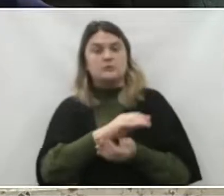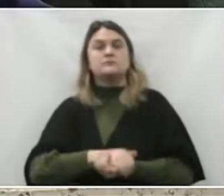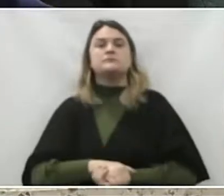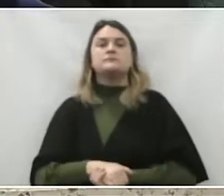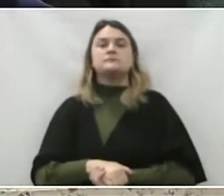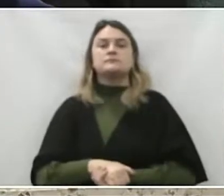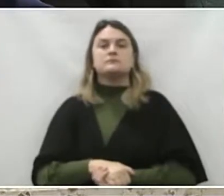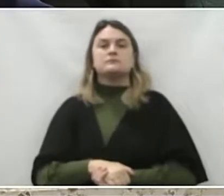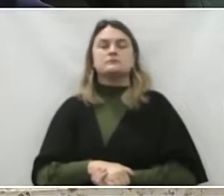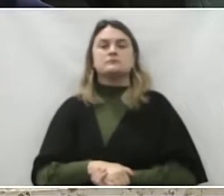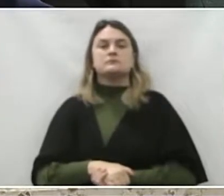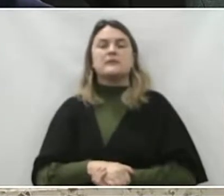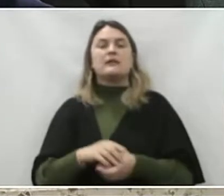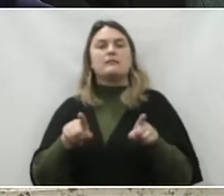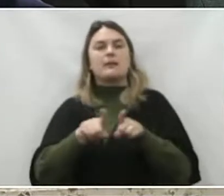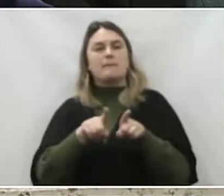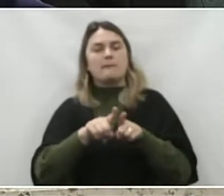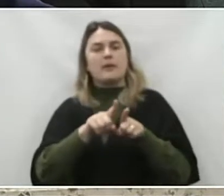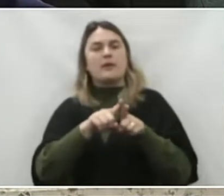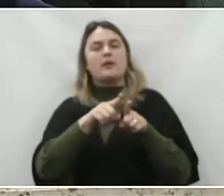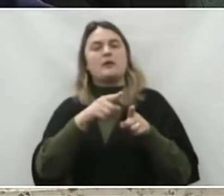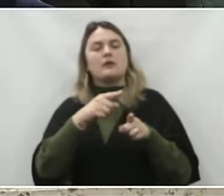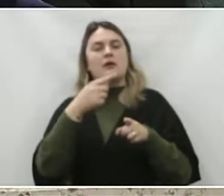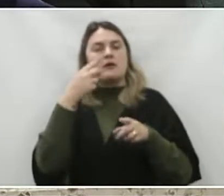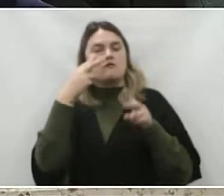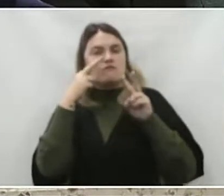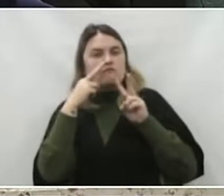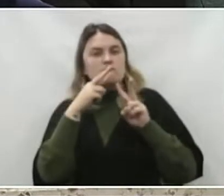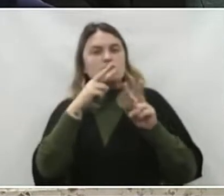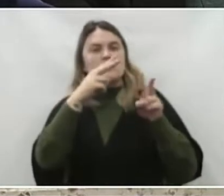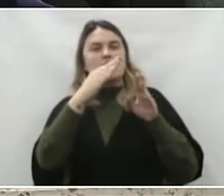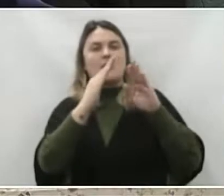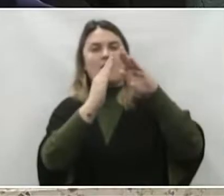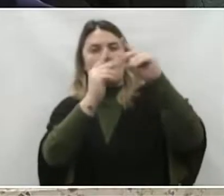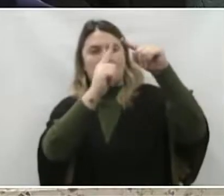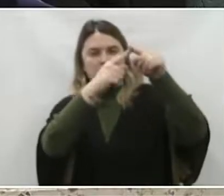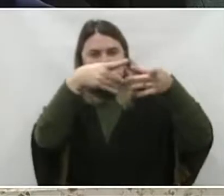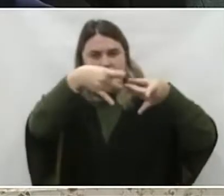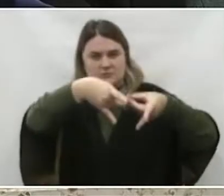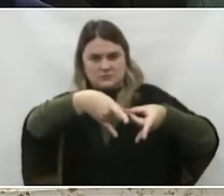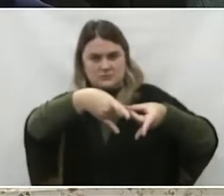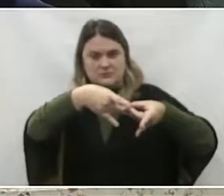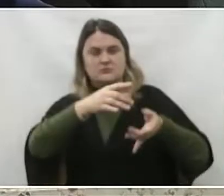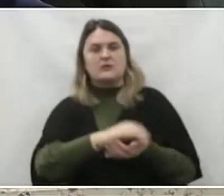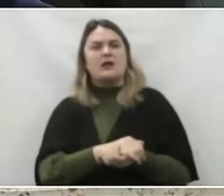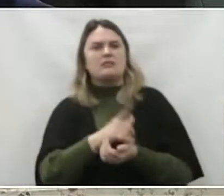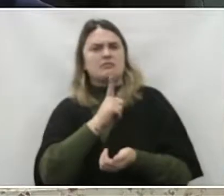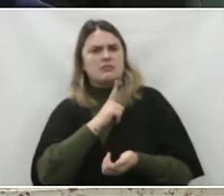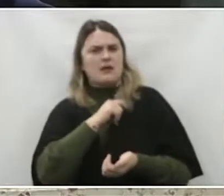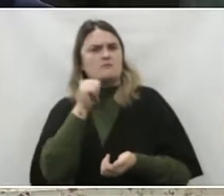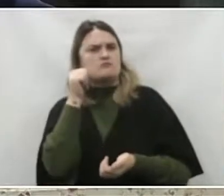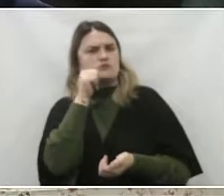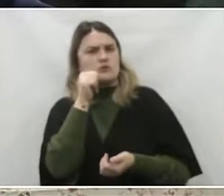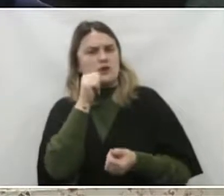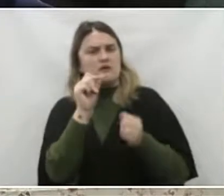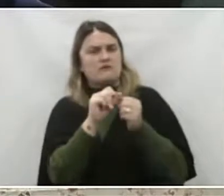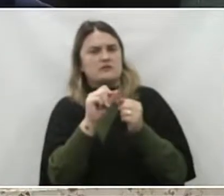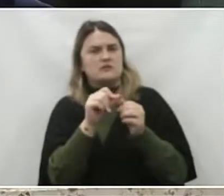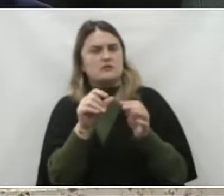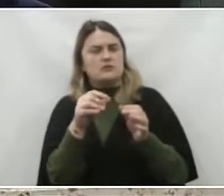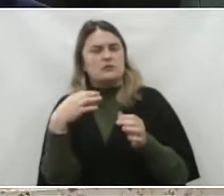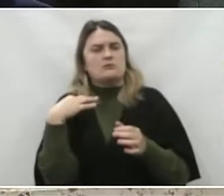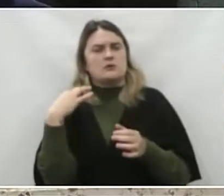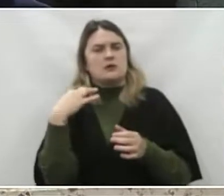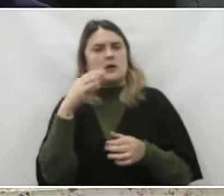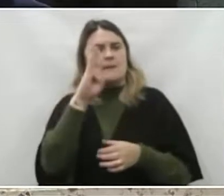ser entregue à comunidade a capela mortuária também as voluntárias que estão realizando um bazar em prol Novo Centro